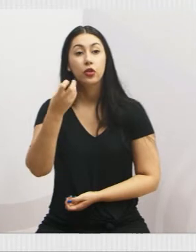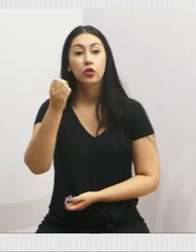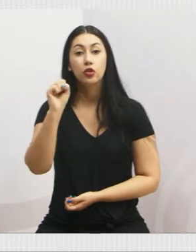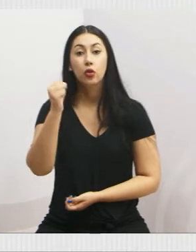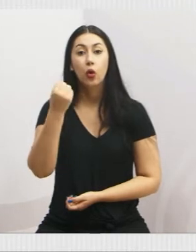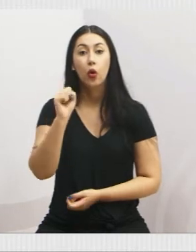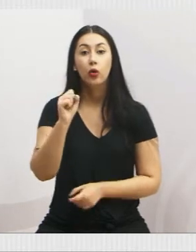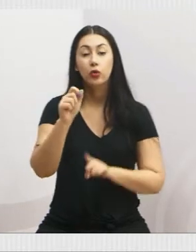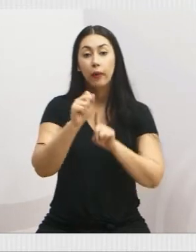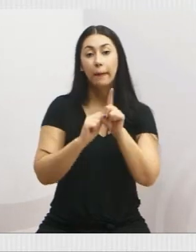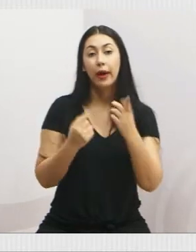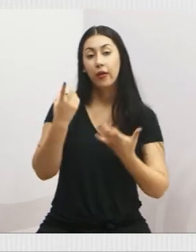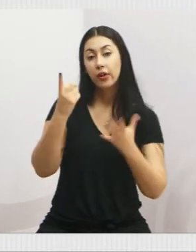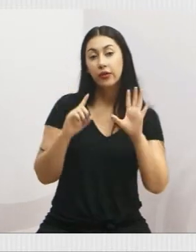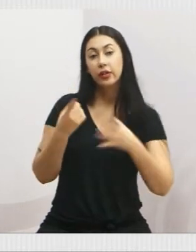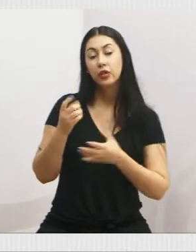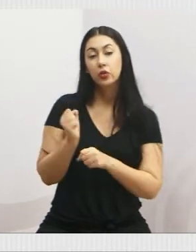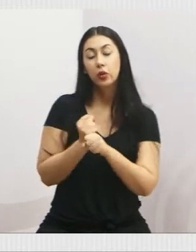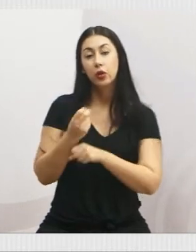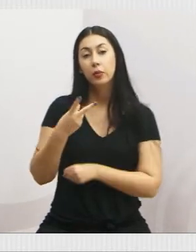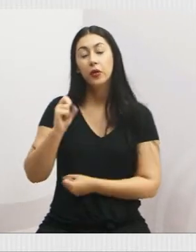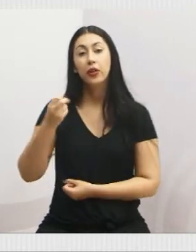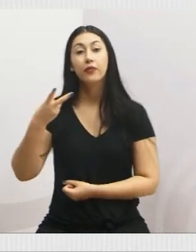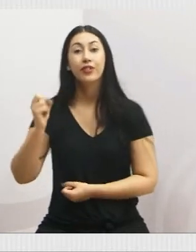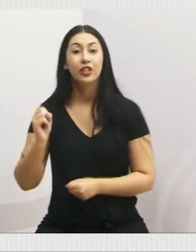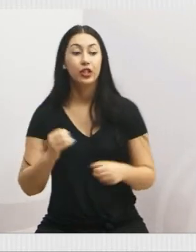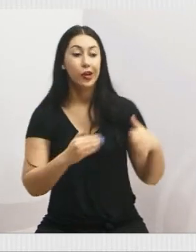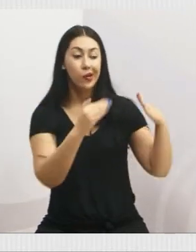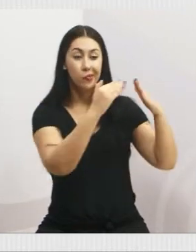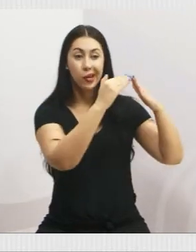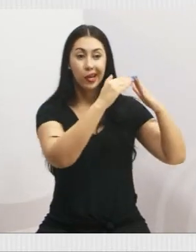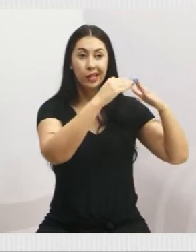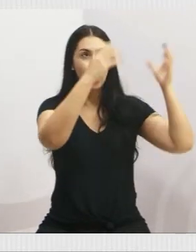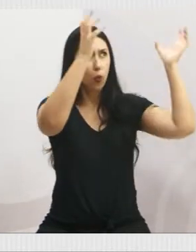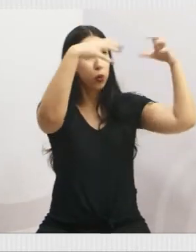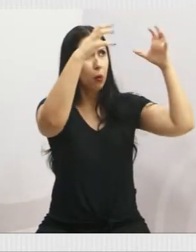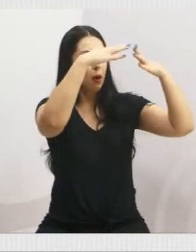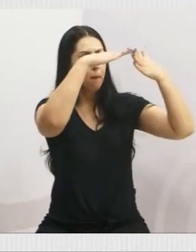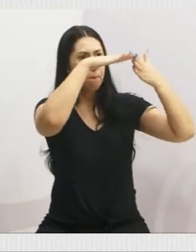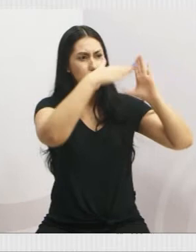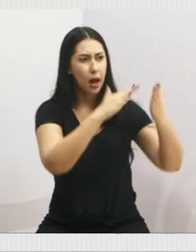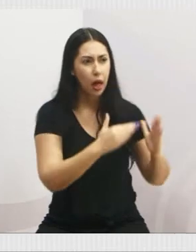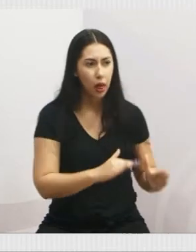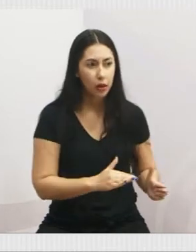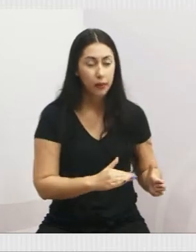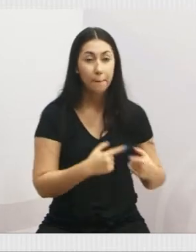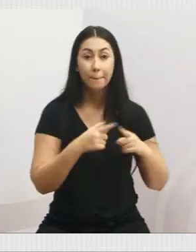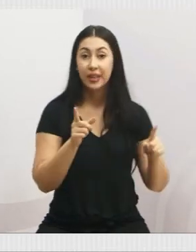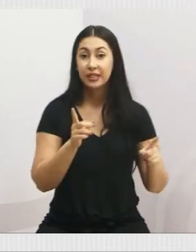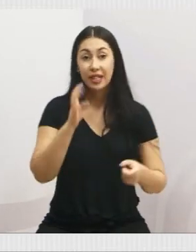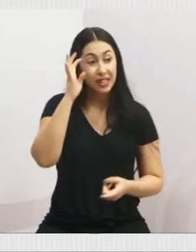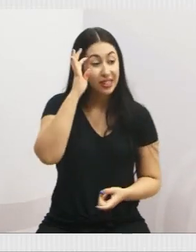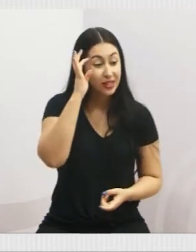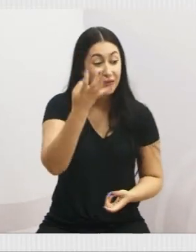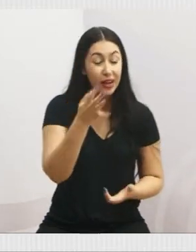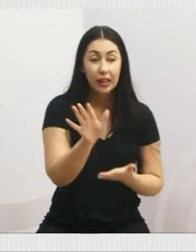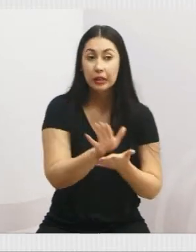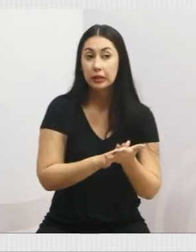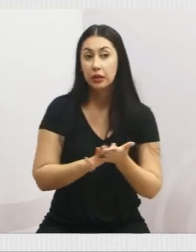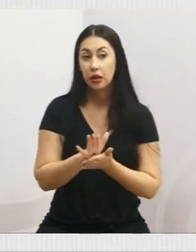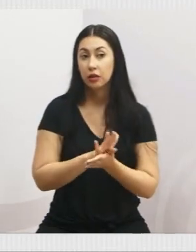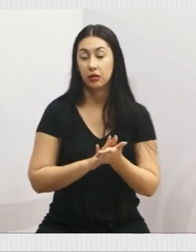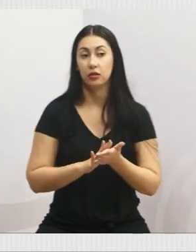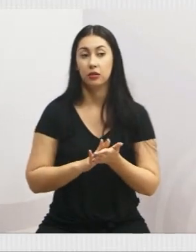de 2020, a guarita do condomínio cedeu após uma forte chuva e até hoje eles não puderam fazer as obras de reparo.